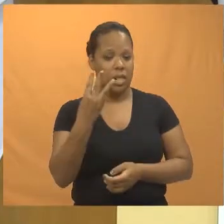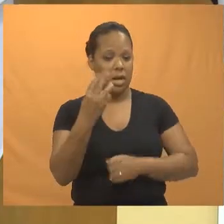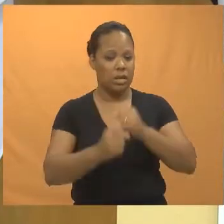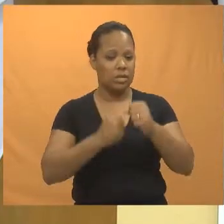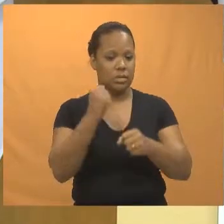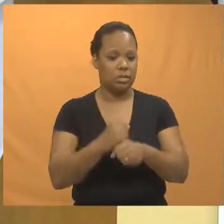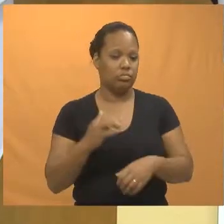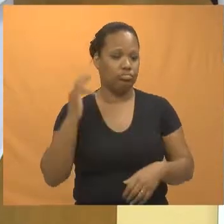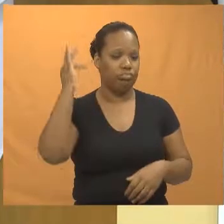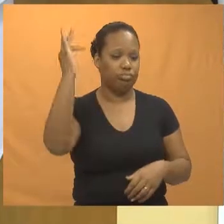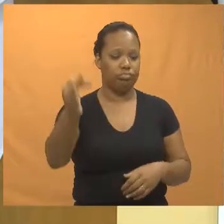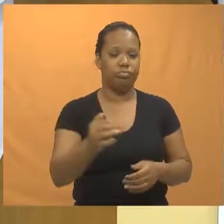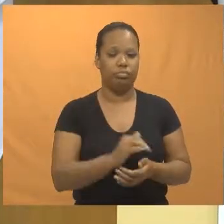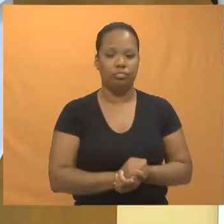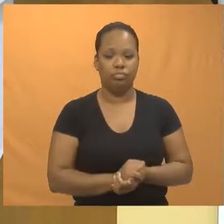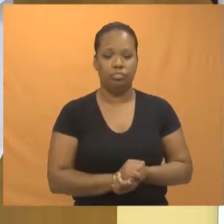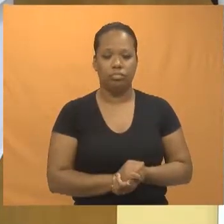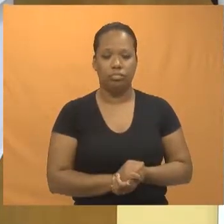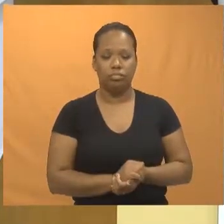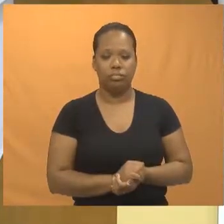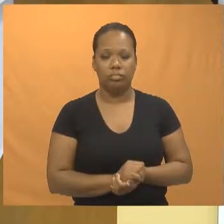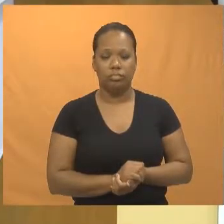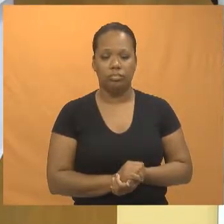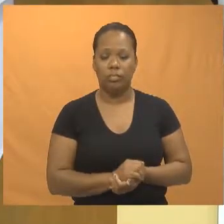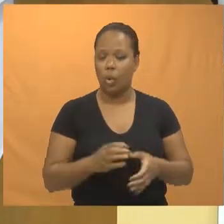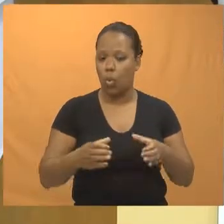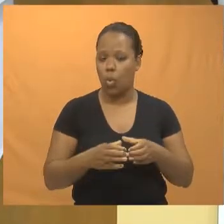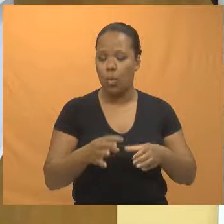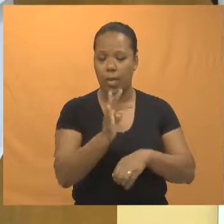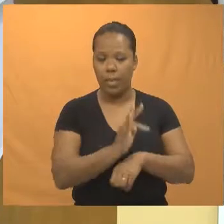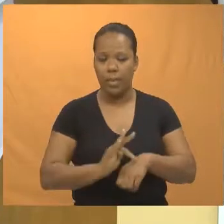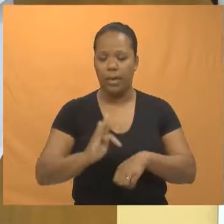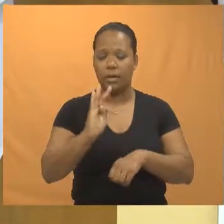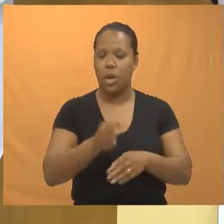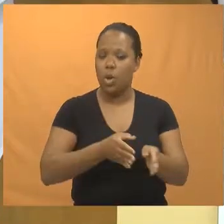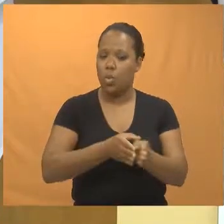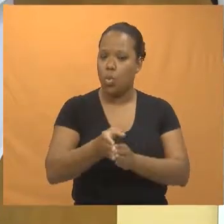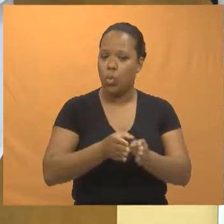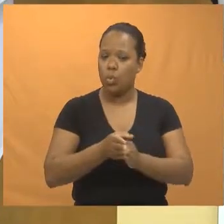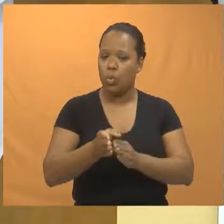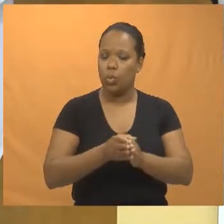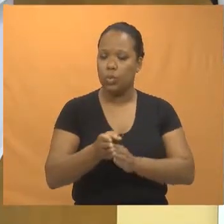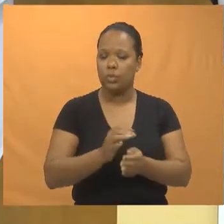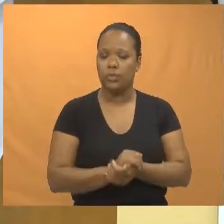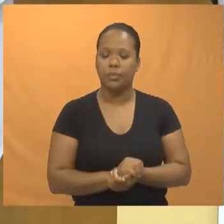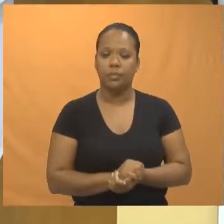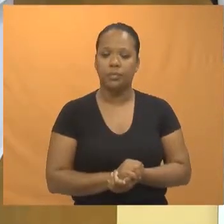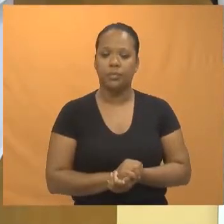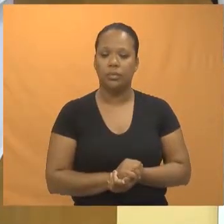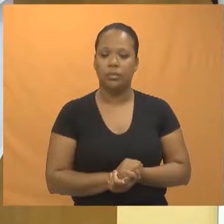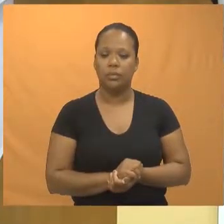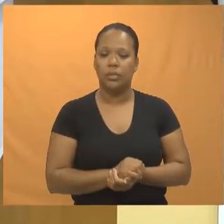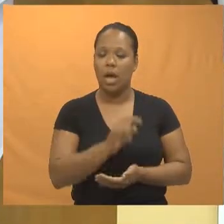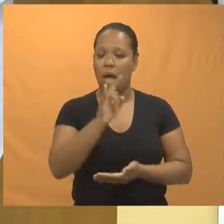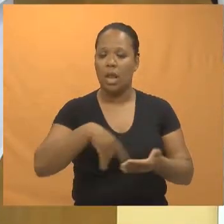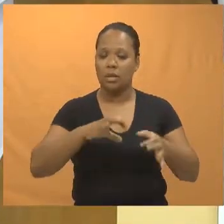anos. Então, desde que eles tenham um corpo técnico e o conselho constituído. As